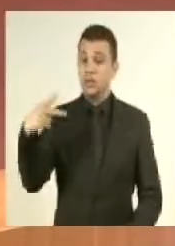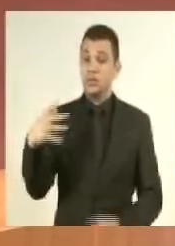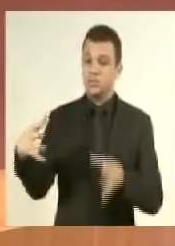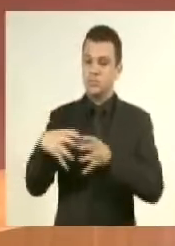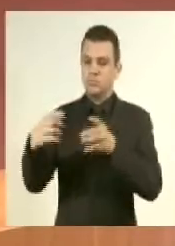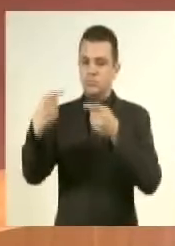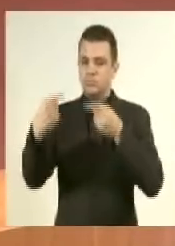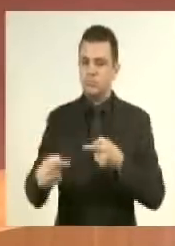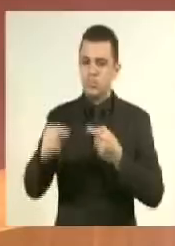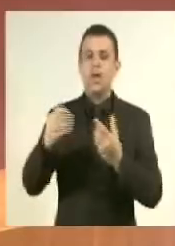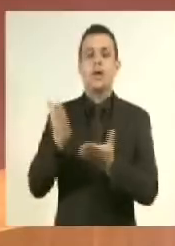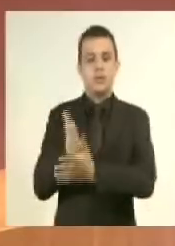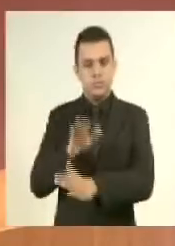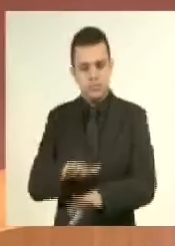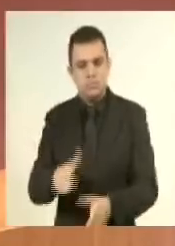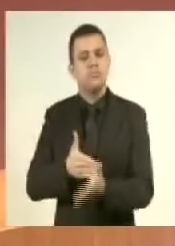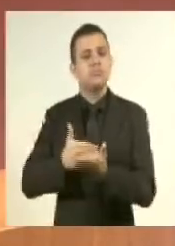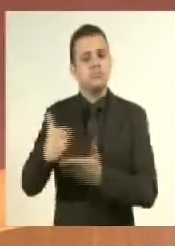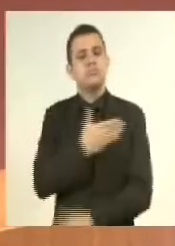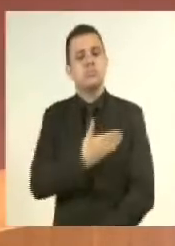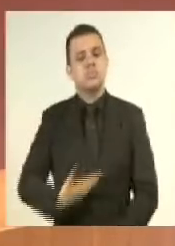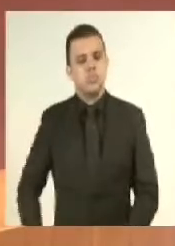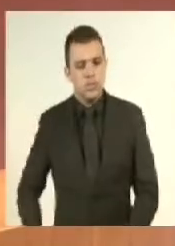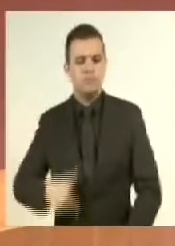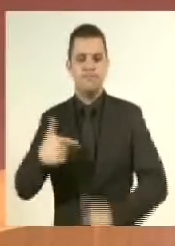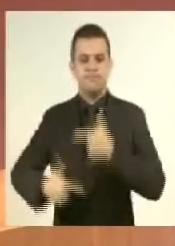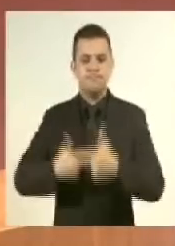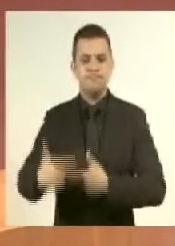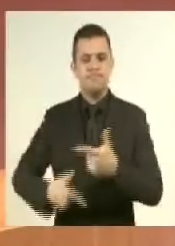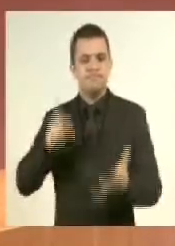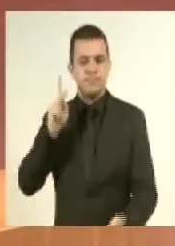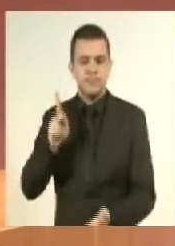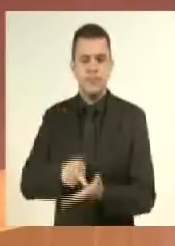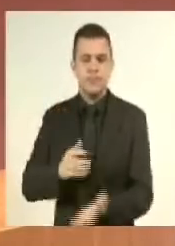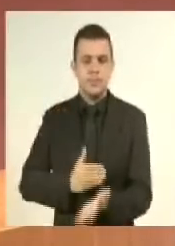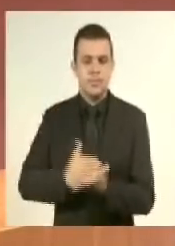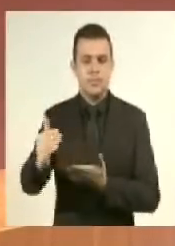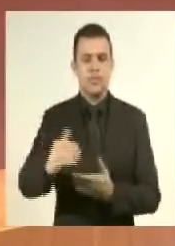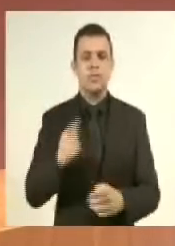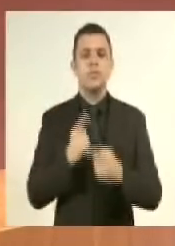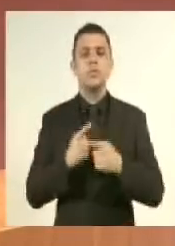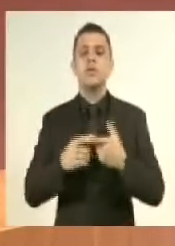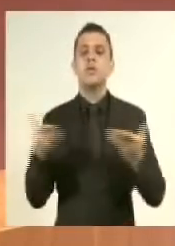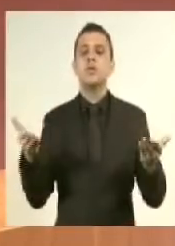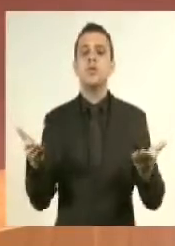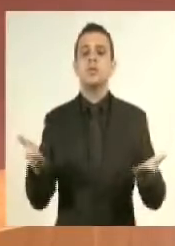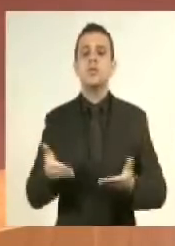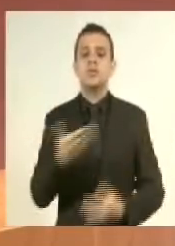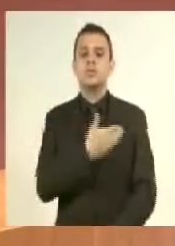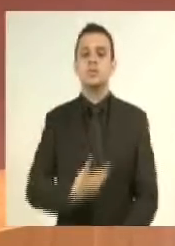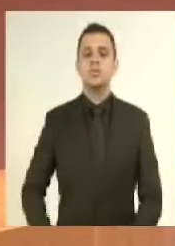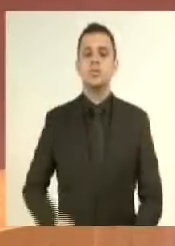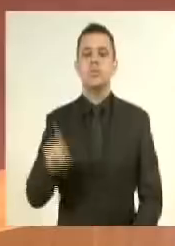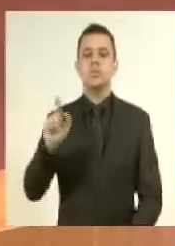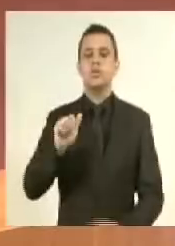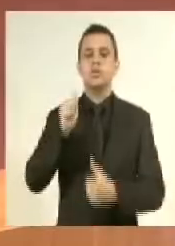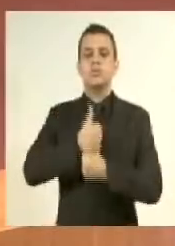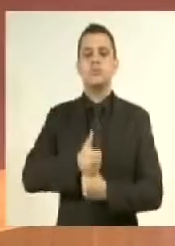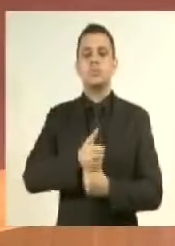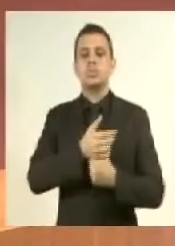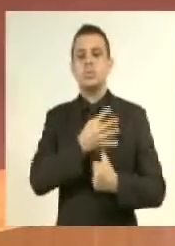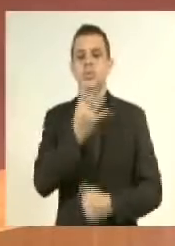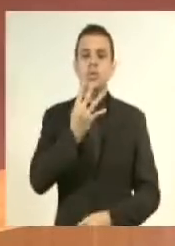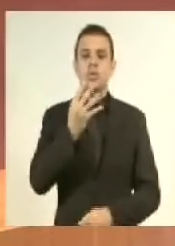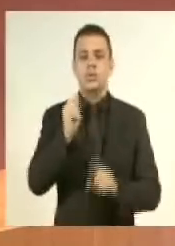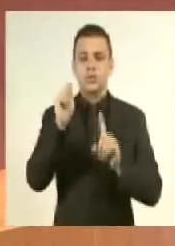ser governo e procurar realmente trabalhar. Esse governo, deputado Rogério, está há 4 meses e ainda não mostrou